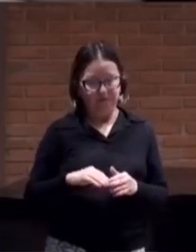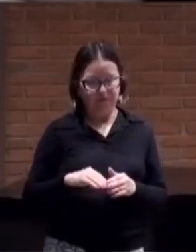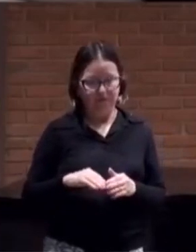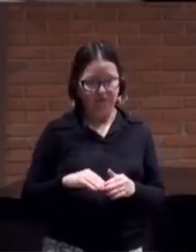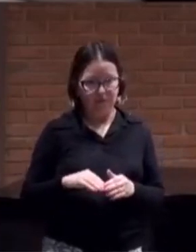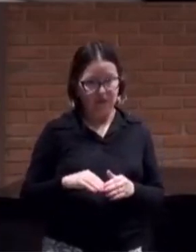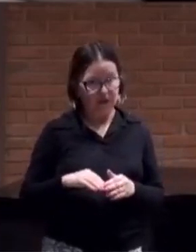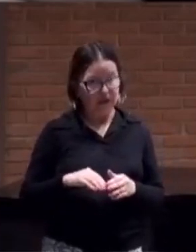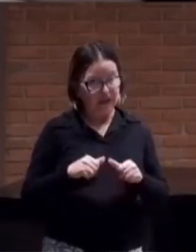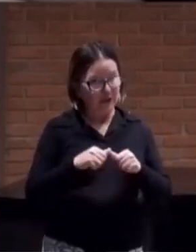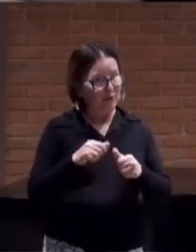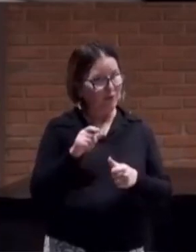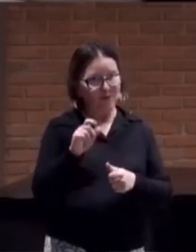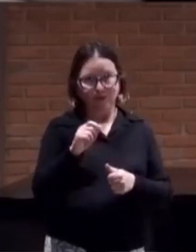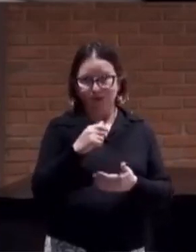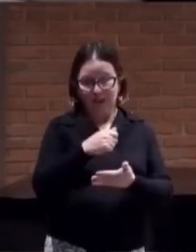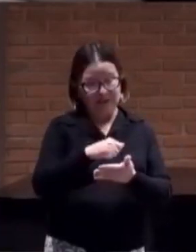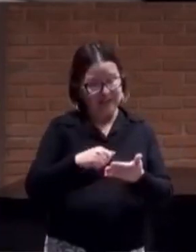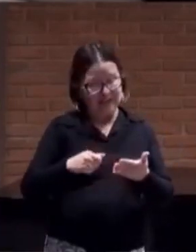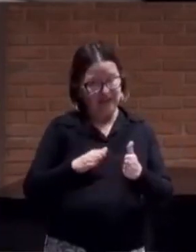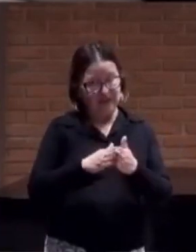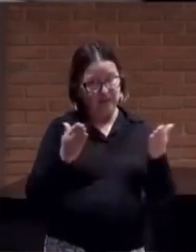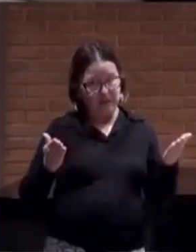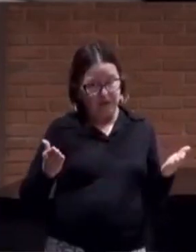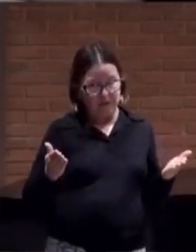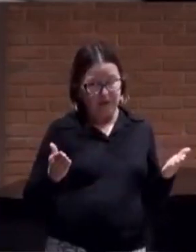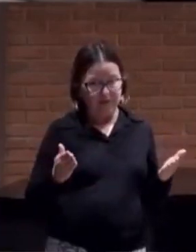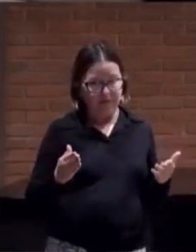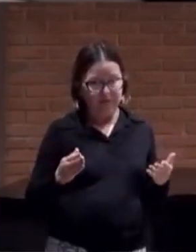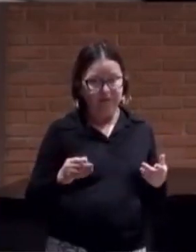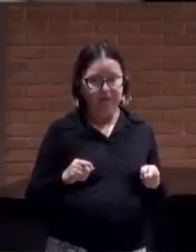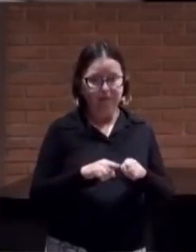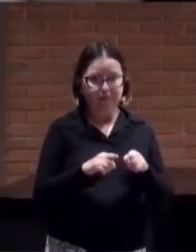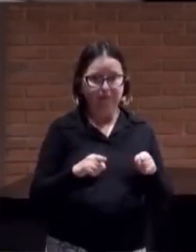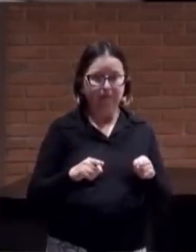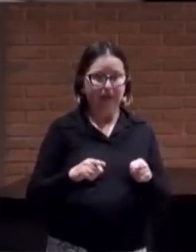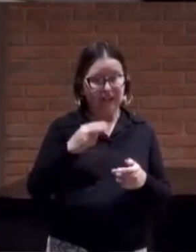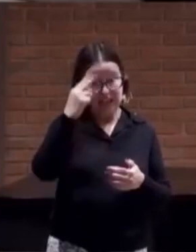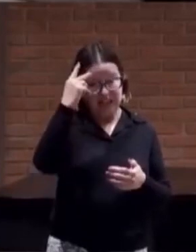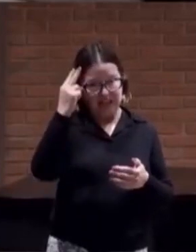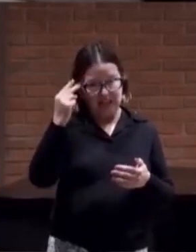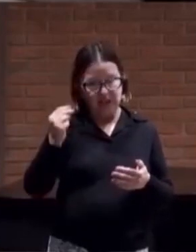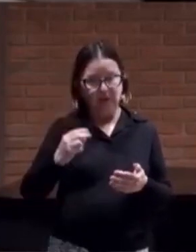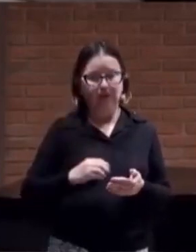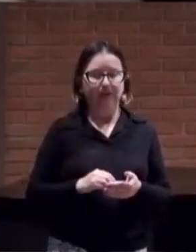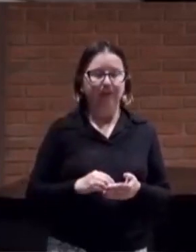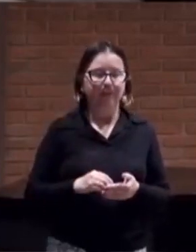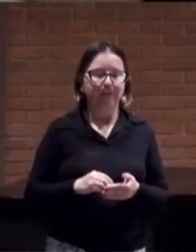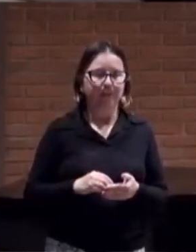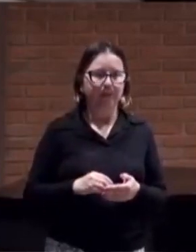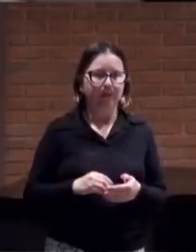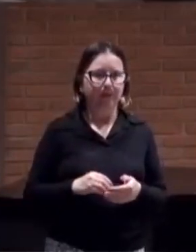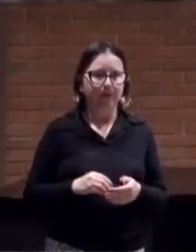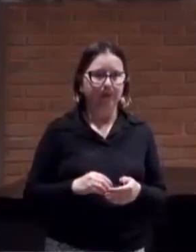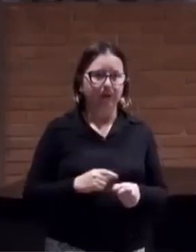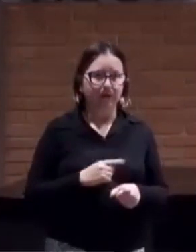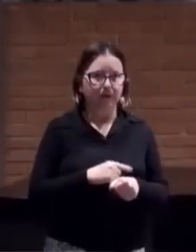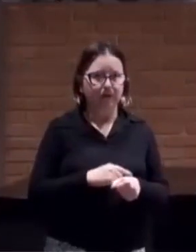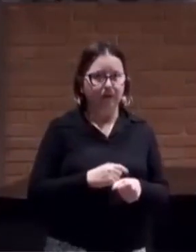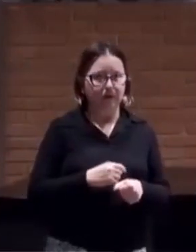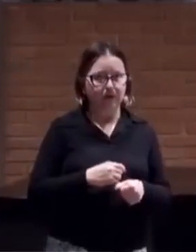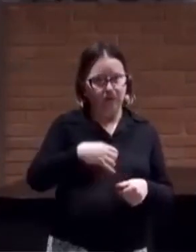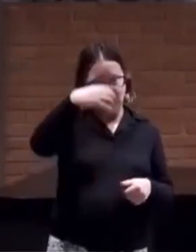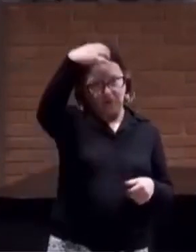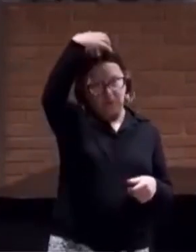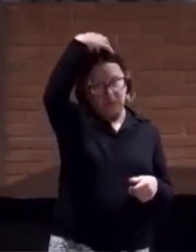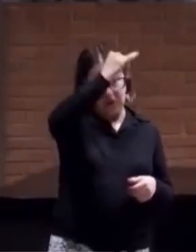Bíblia. No tempo de Domiciano, o imperador romano, João estaria